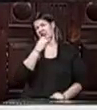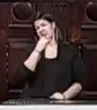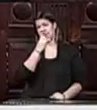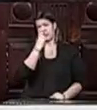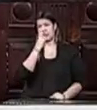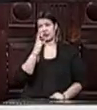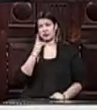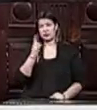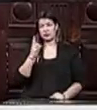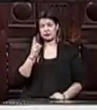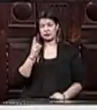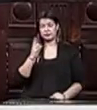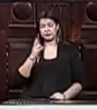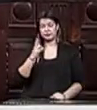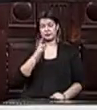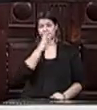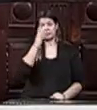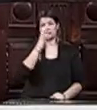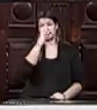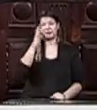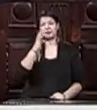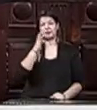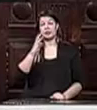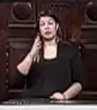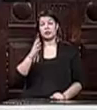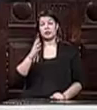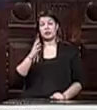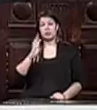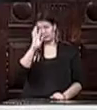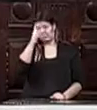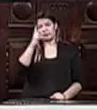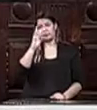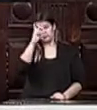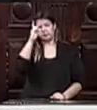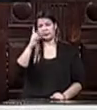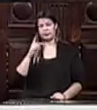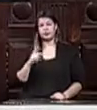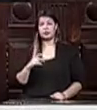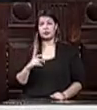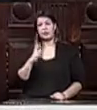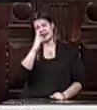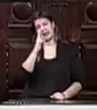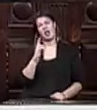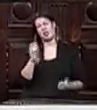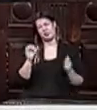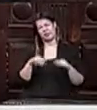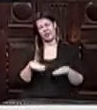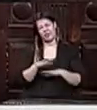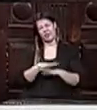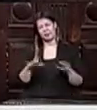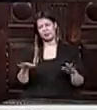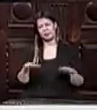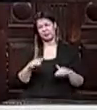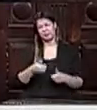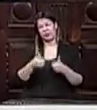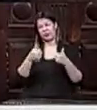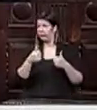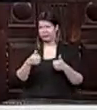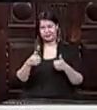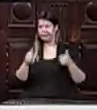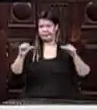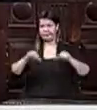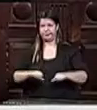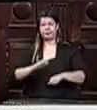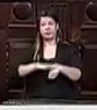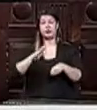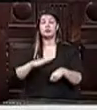Murphy estivesse em vigor e houvesse um artigo dizendo: o pior já passou, agora vem o muito pior. Por isso eu queria aqui me solidarizar